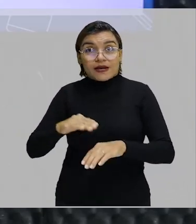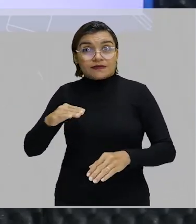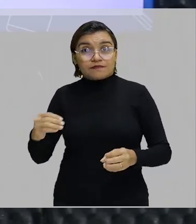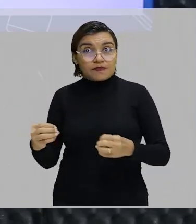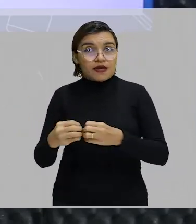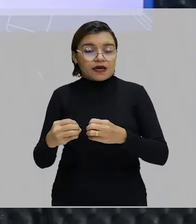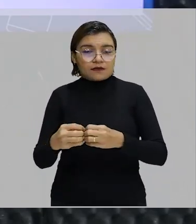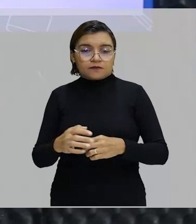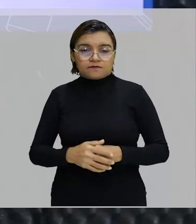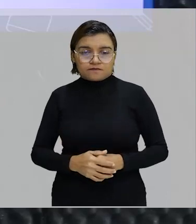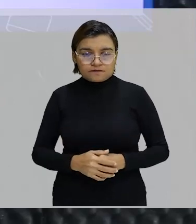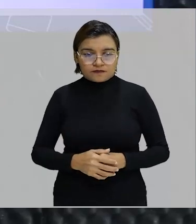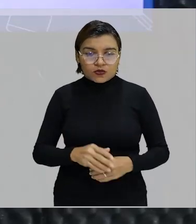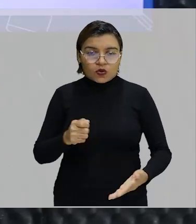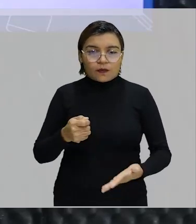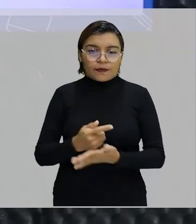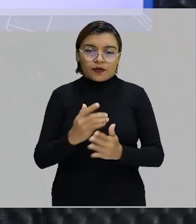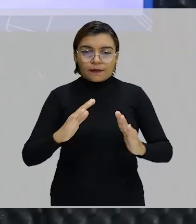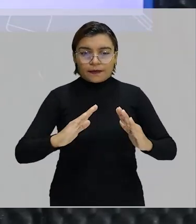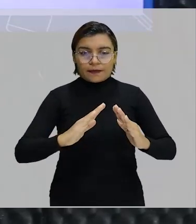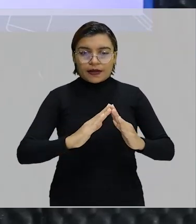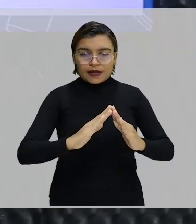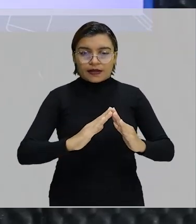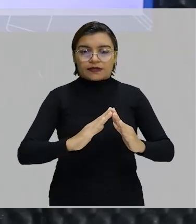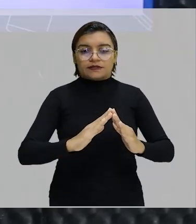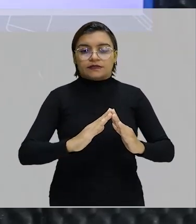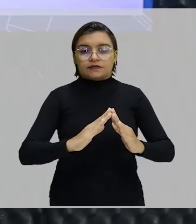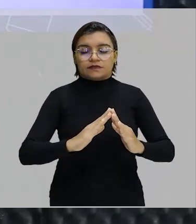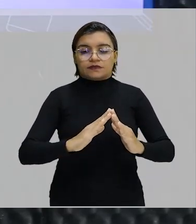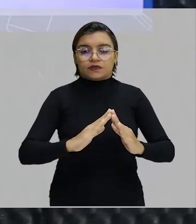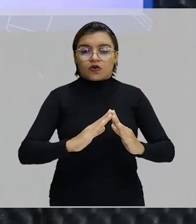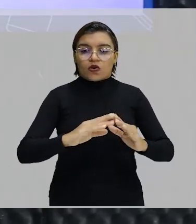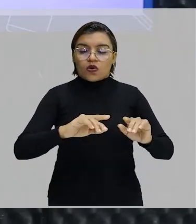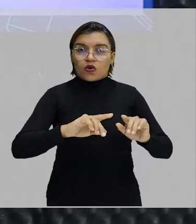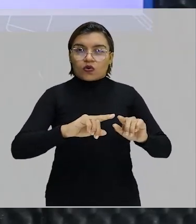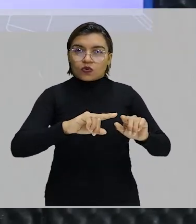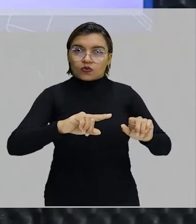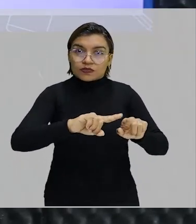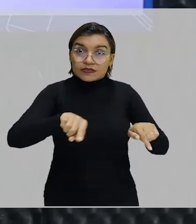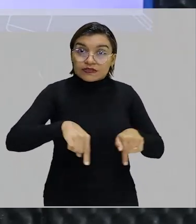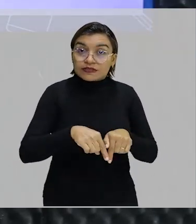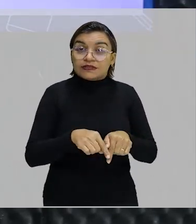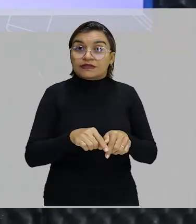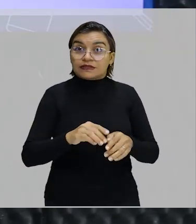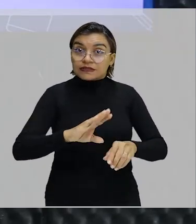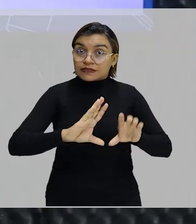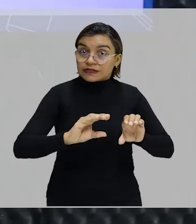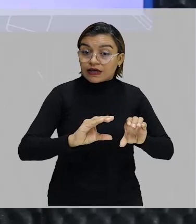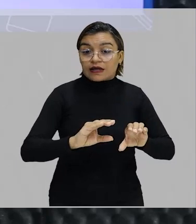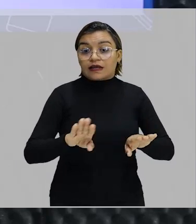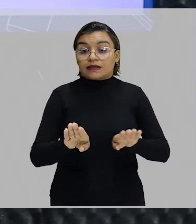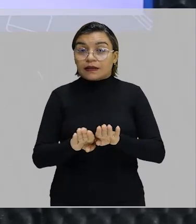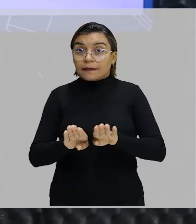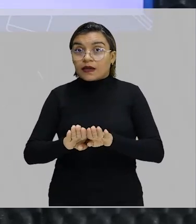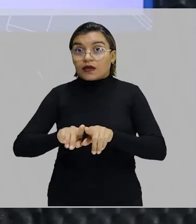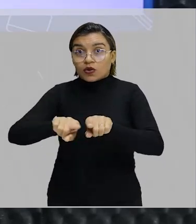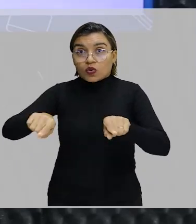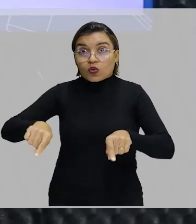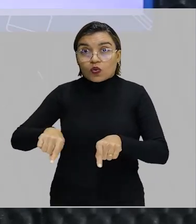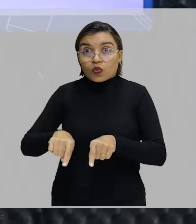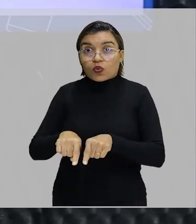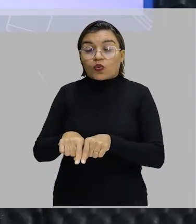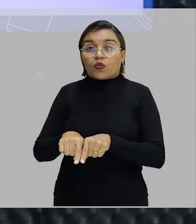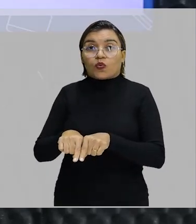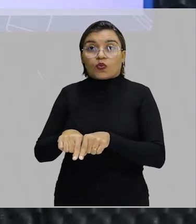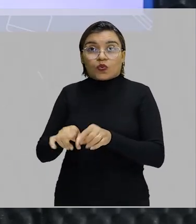casa com ampla sala e quarto. Deu para entender? Essa regra, nós vamos aprofundá-la em outra aula. Então, a